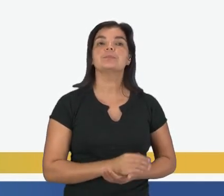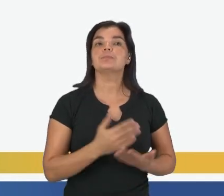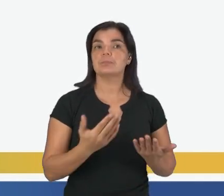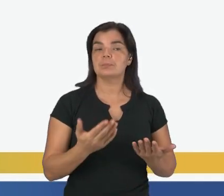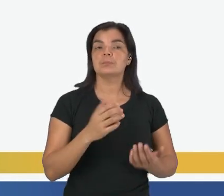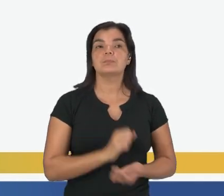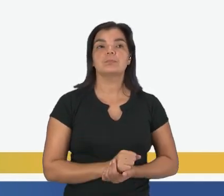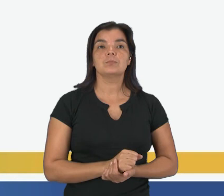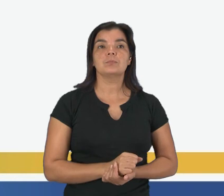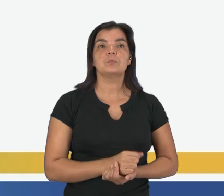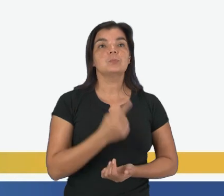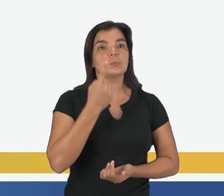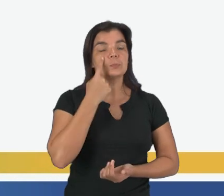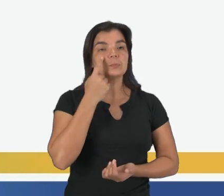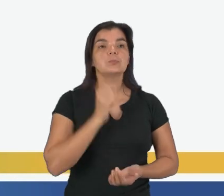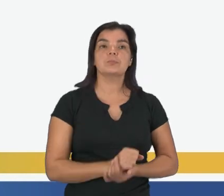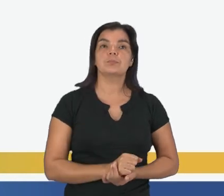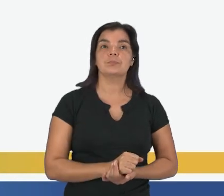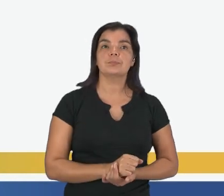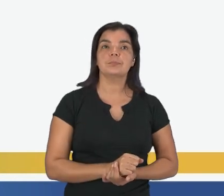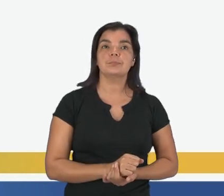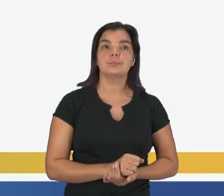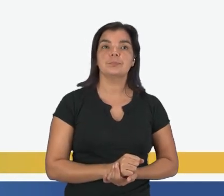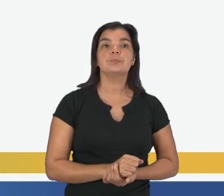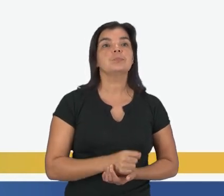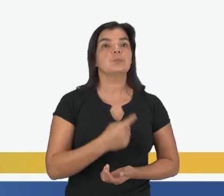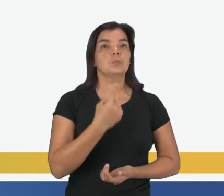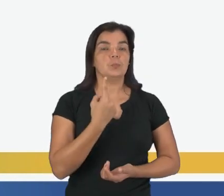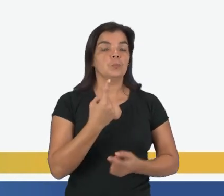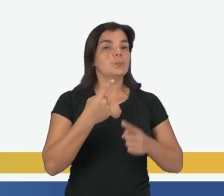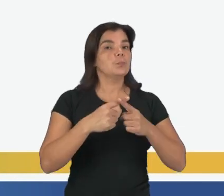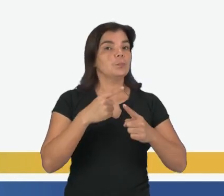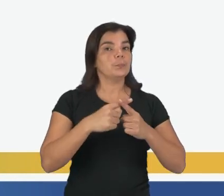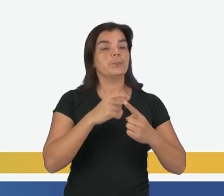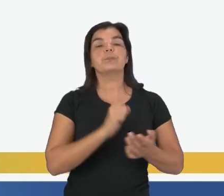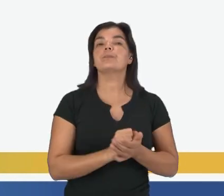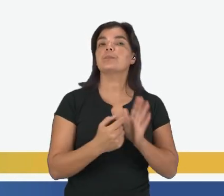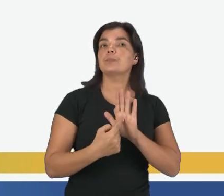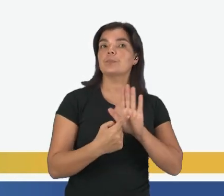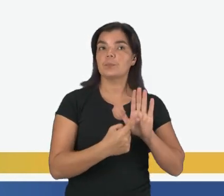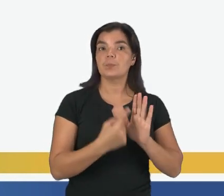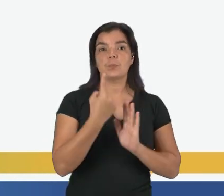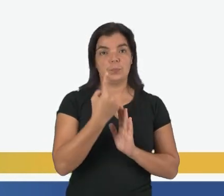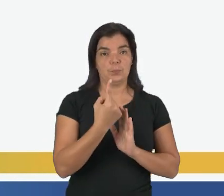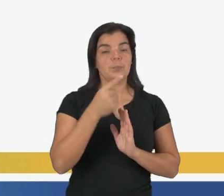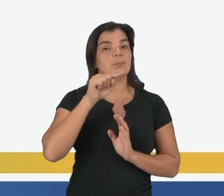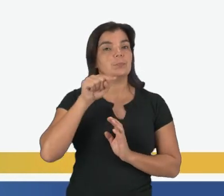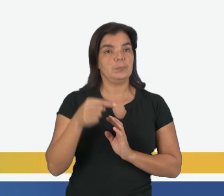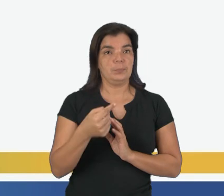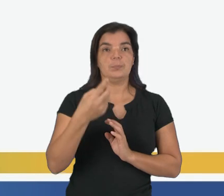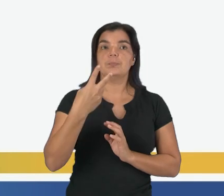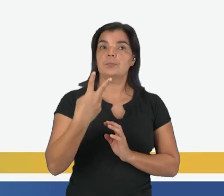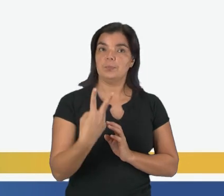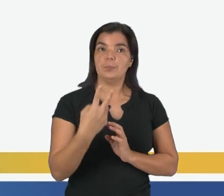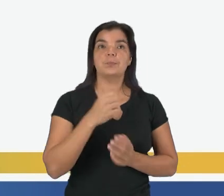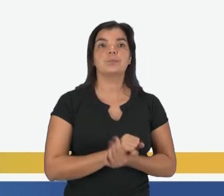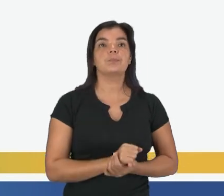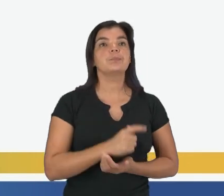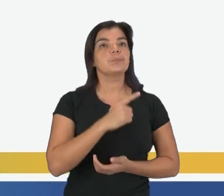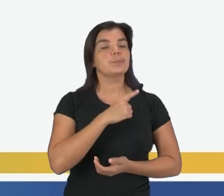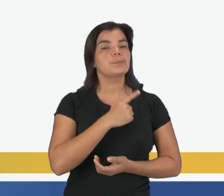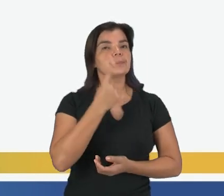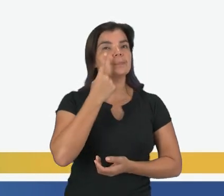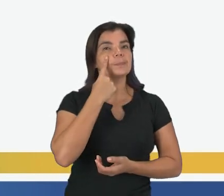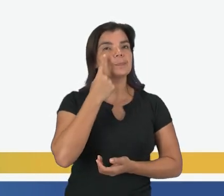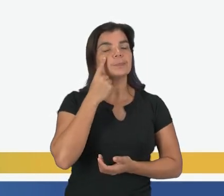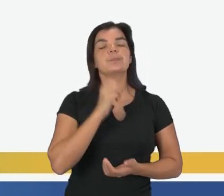o descarte, crianças, eu iria pelo número inteiro, porque lá está representando 1,2. Então, eu teria que